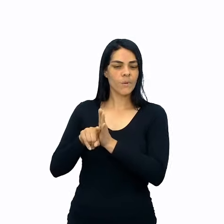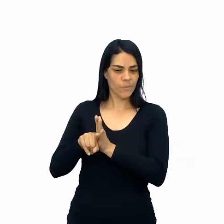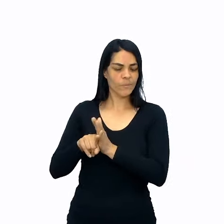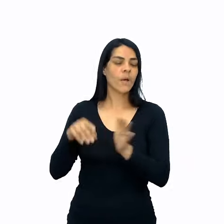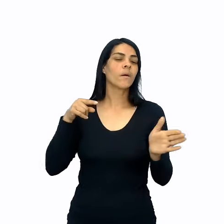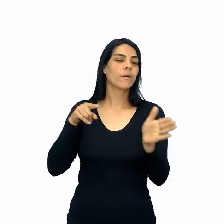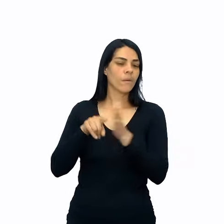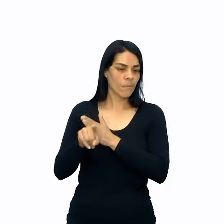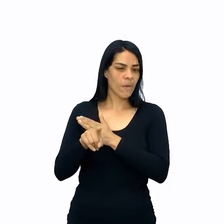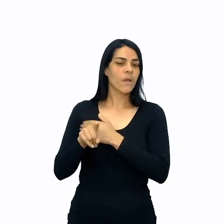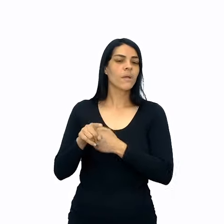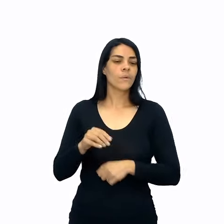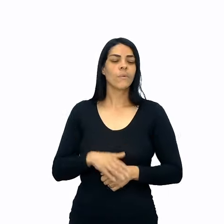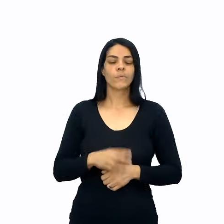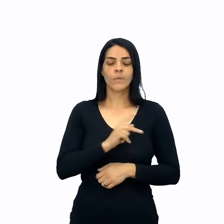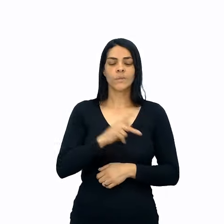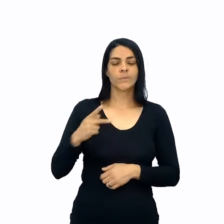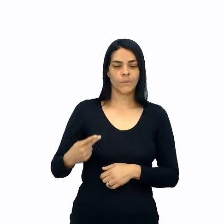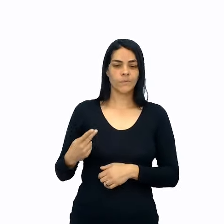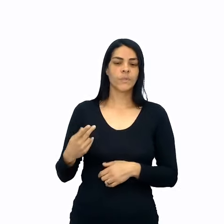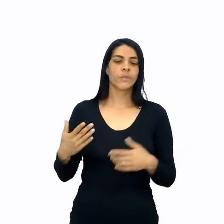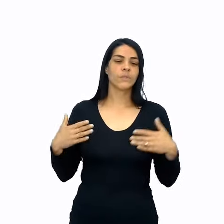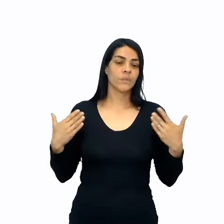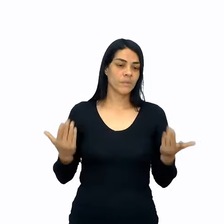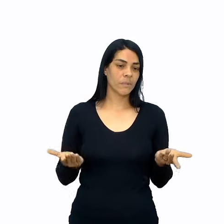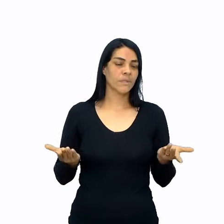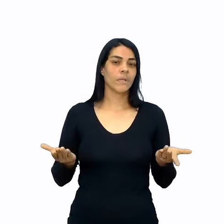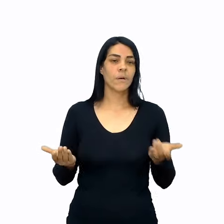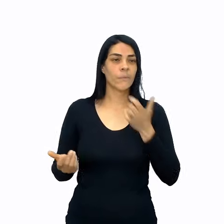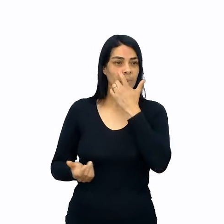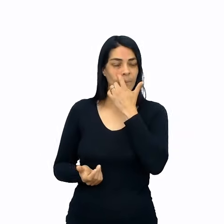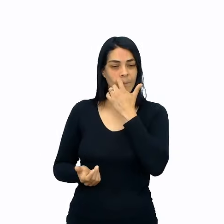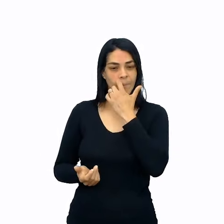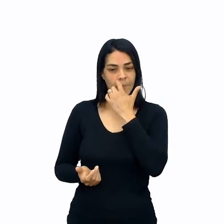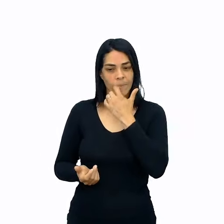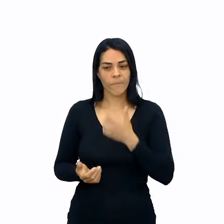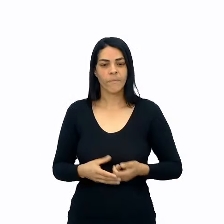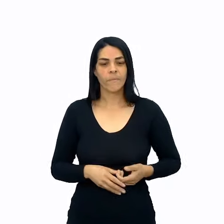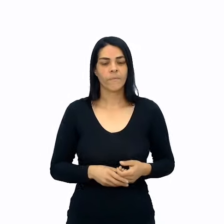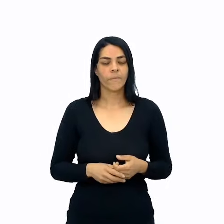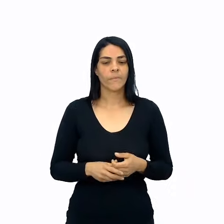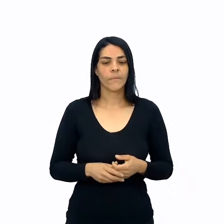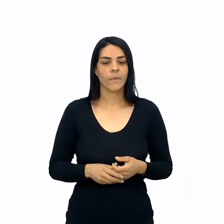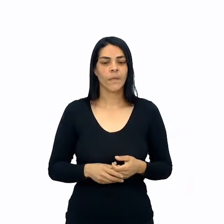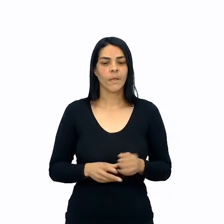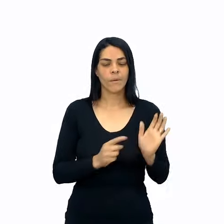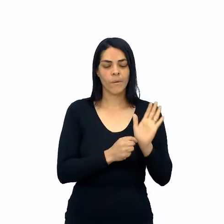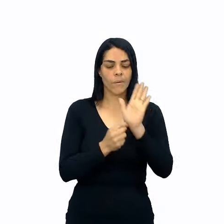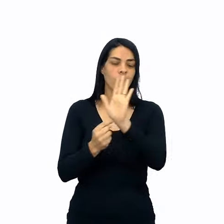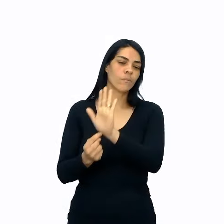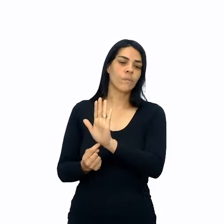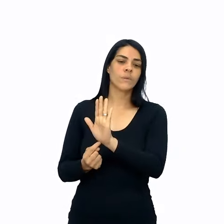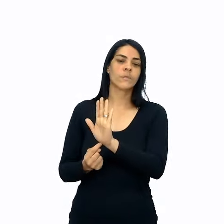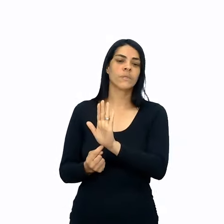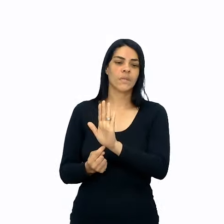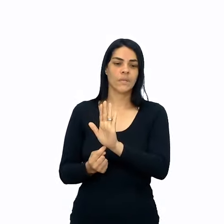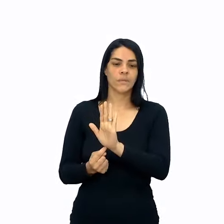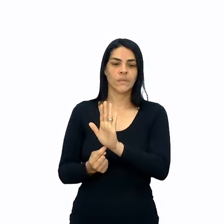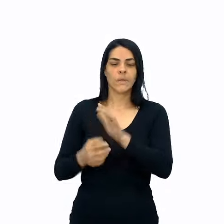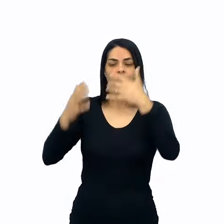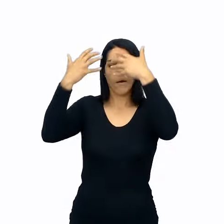e os professores poderão, então, de certa maneira, já lhe trazer as suas